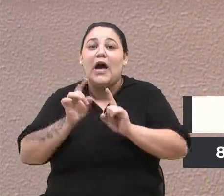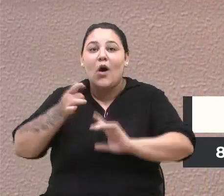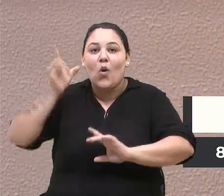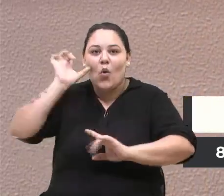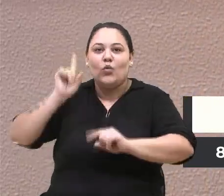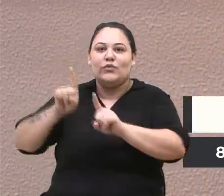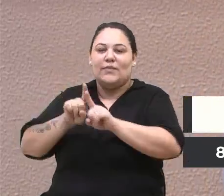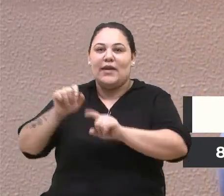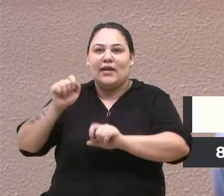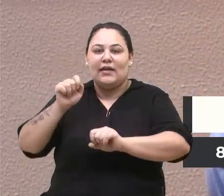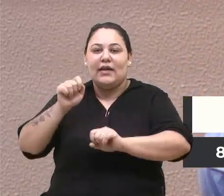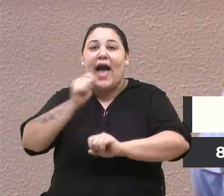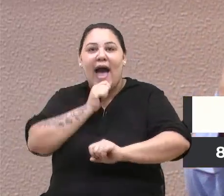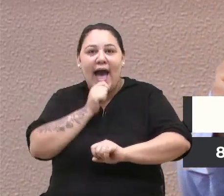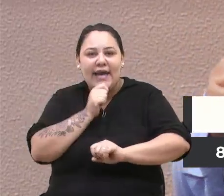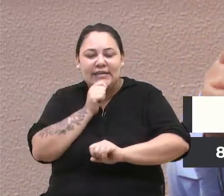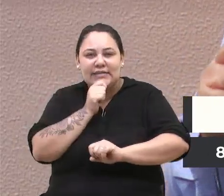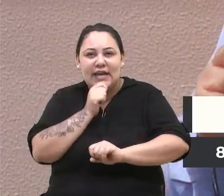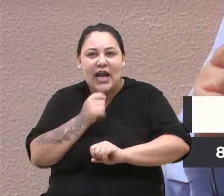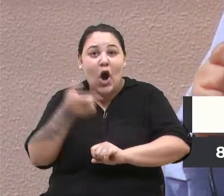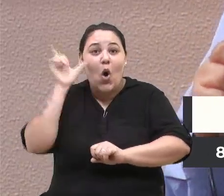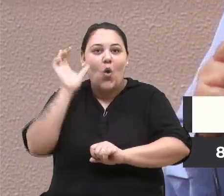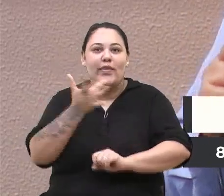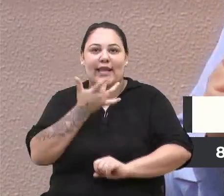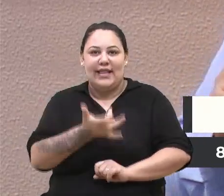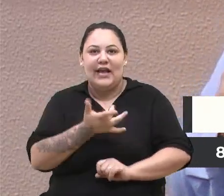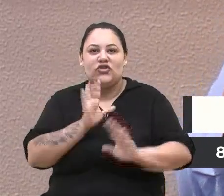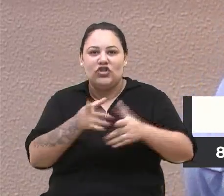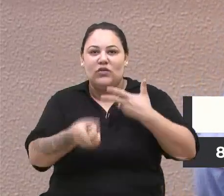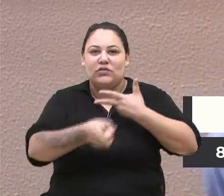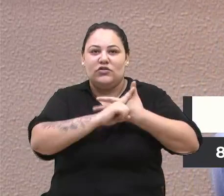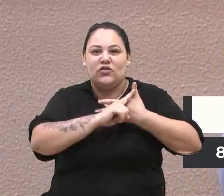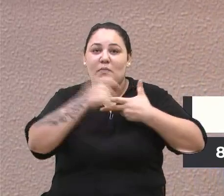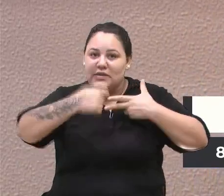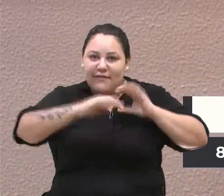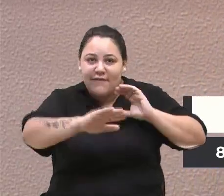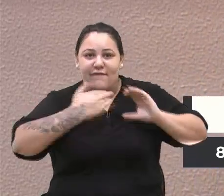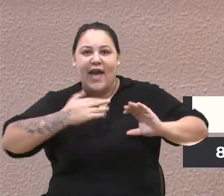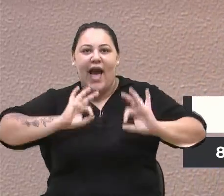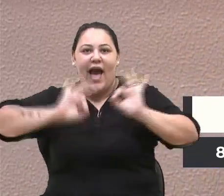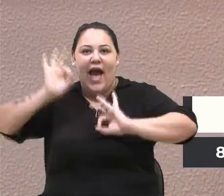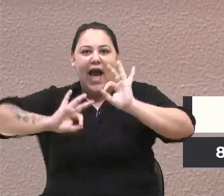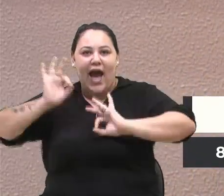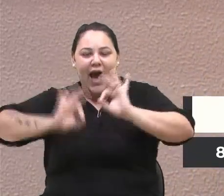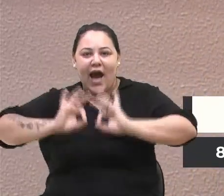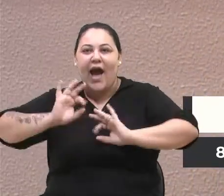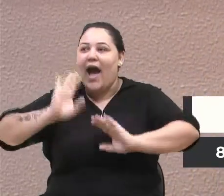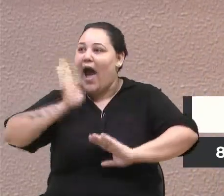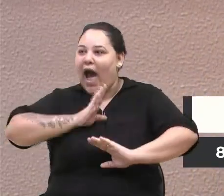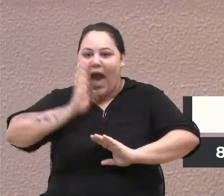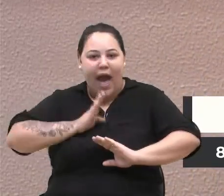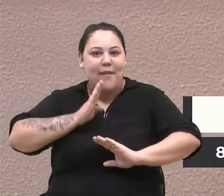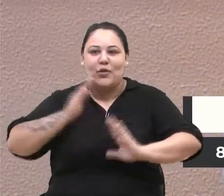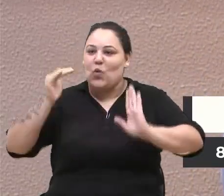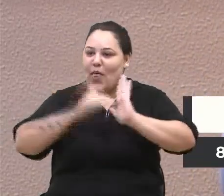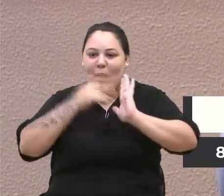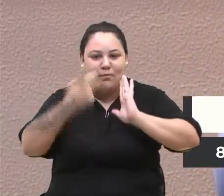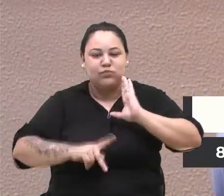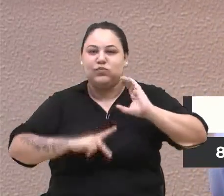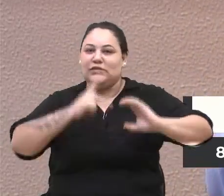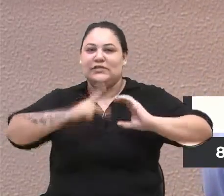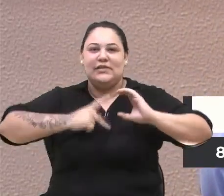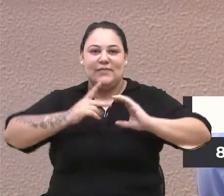ainda na tarde de ontem, o executivo precisava mandar esse projeto para casa. Então eu fico bastante contente, porque aquelas pessoas